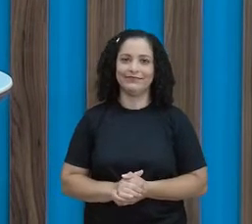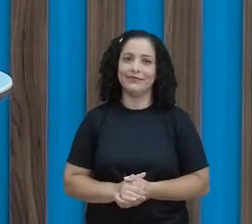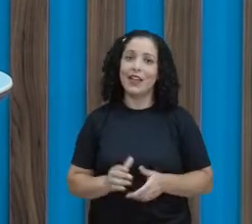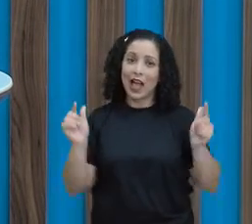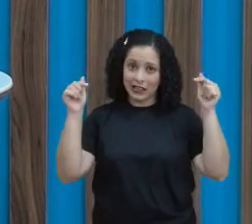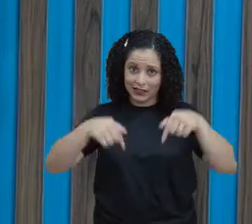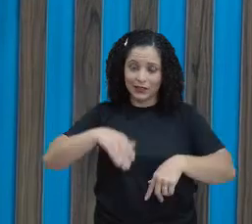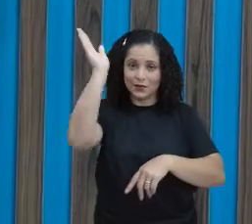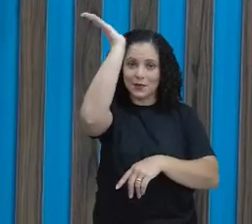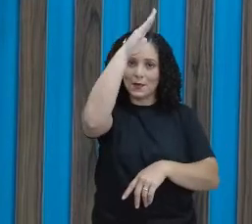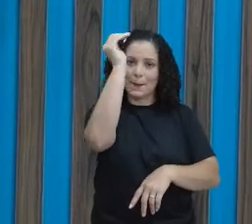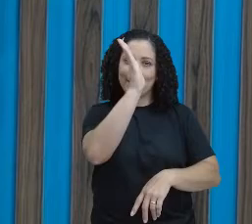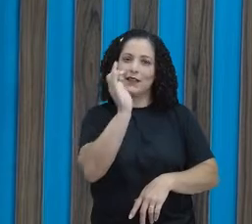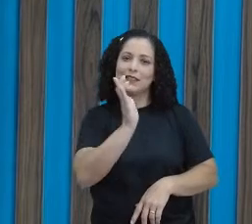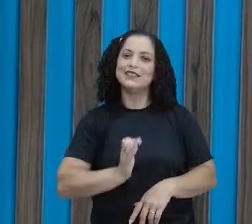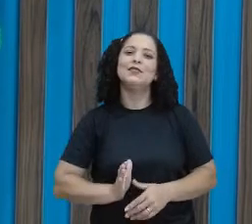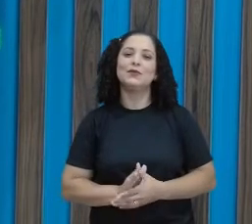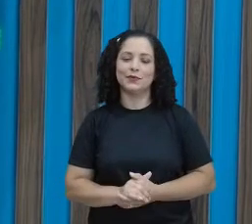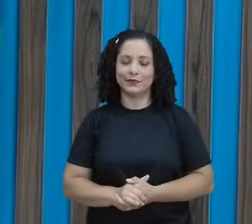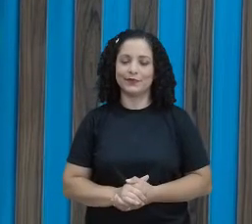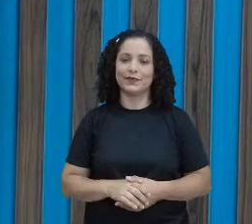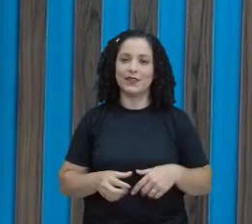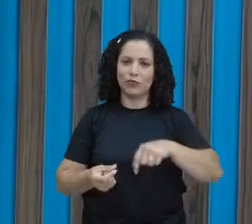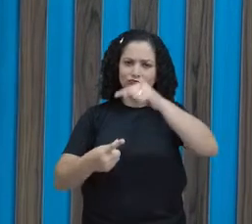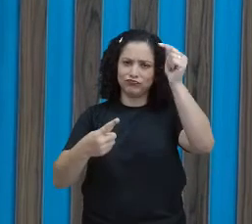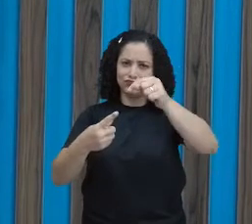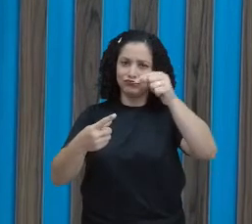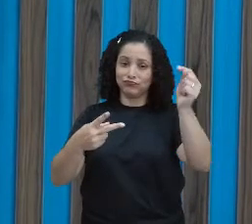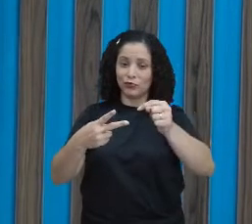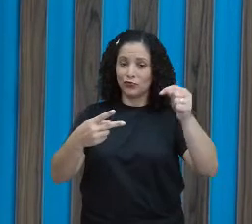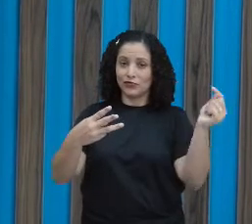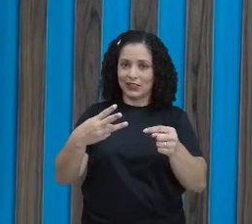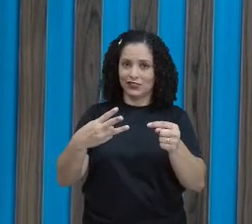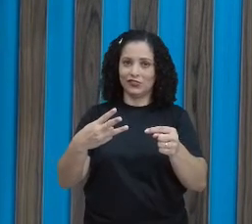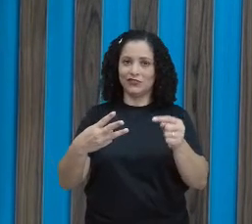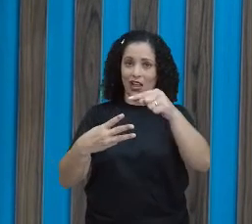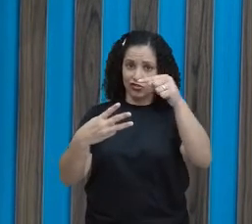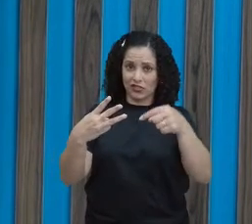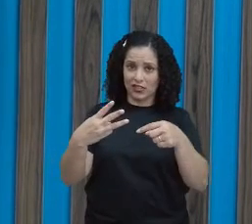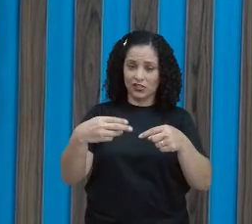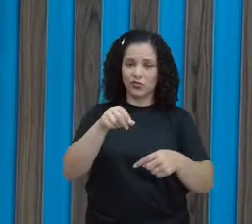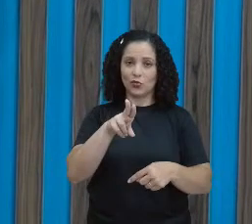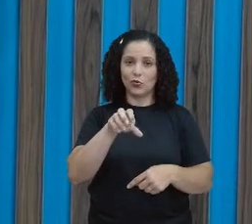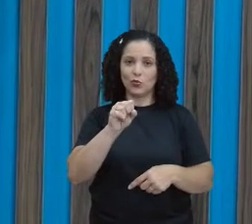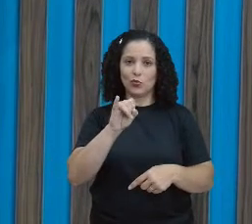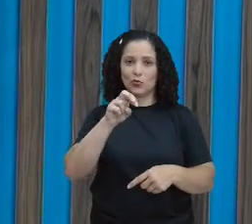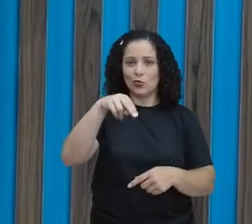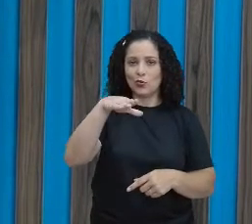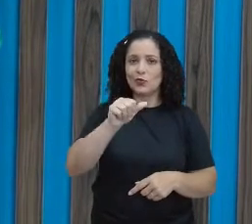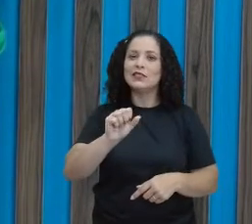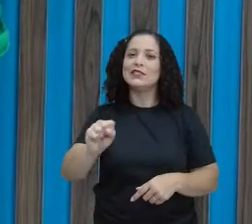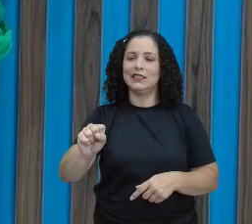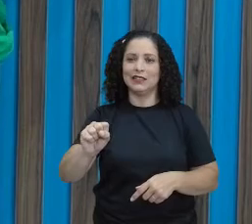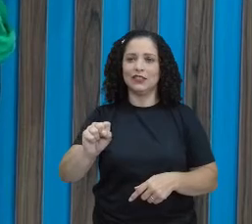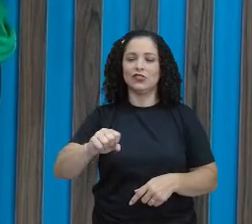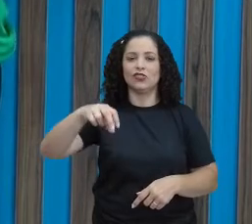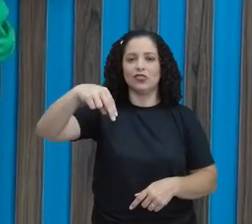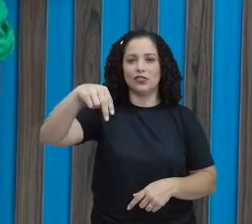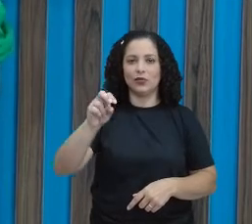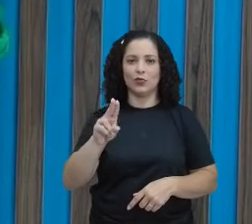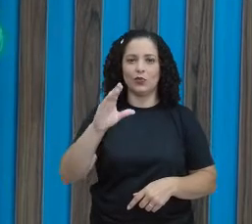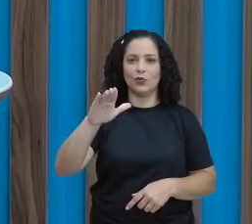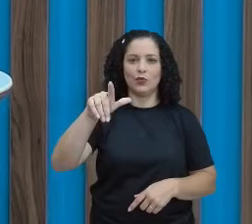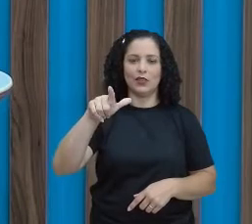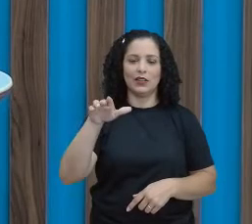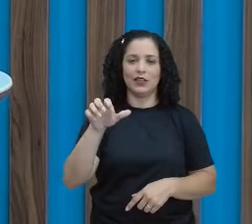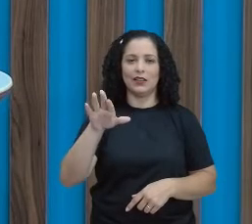Brasil. Joia! Então, Angra 1, Angra 2 e 3, né? A 3 está paradinha Parada, aí, né? Isso. Eu queria saber